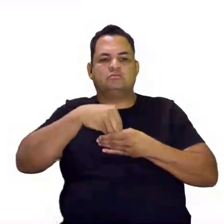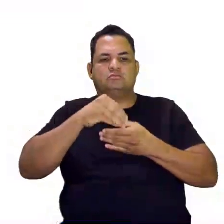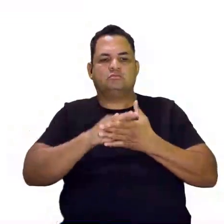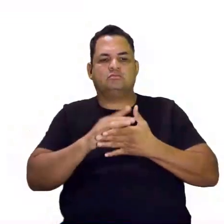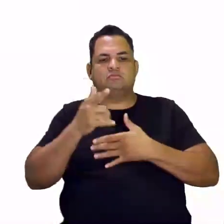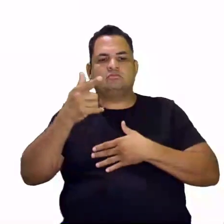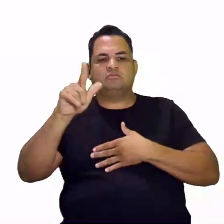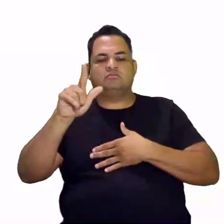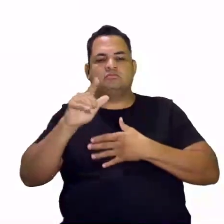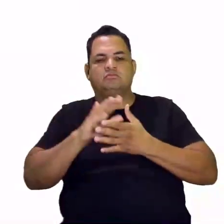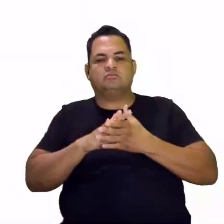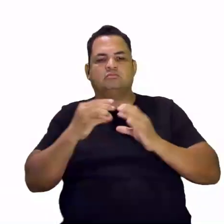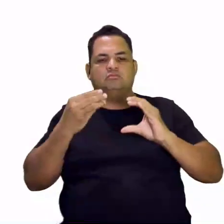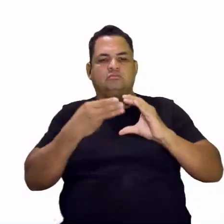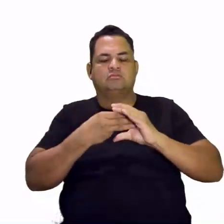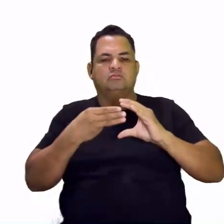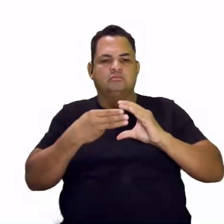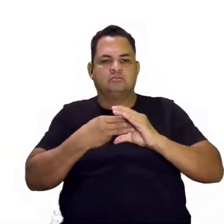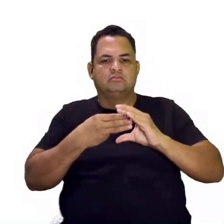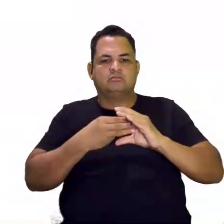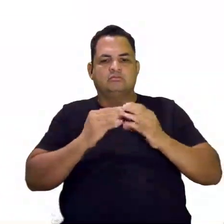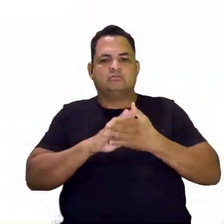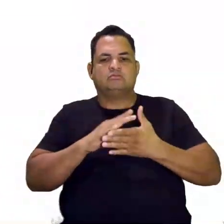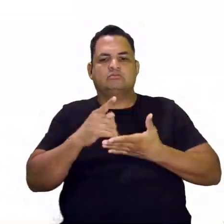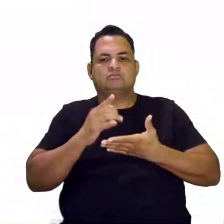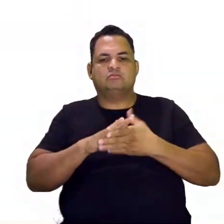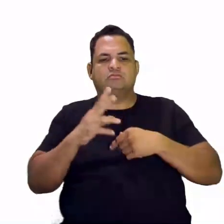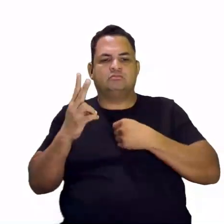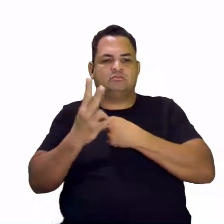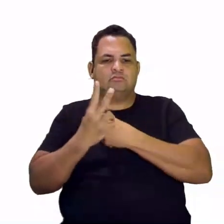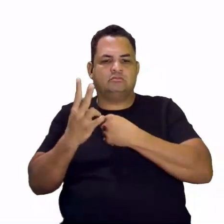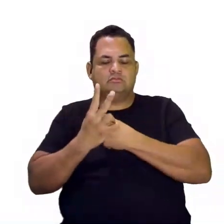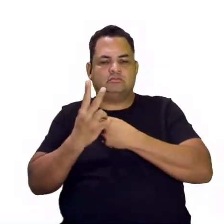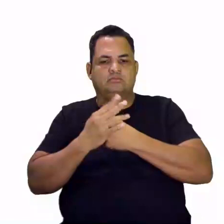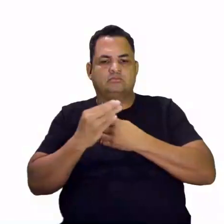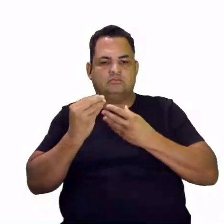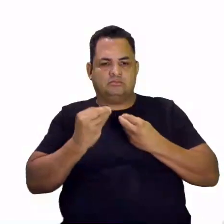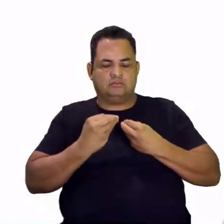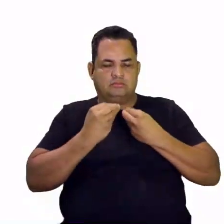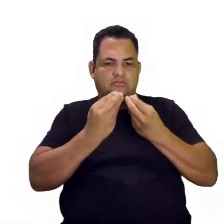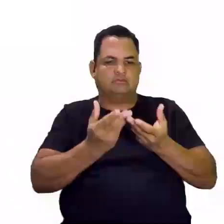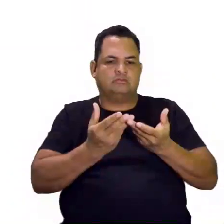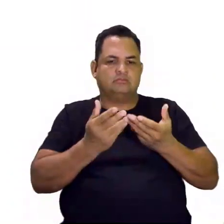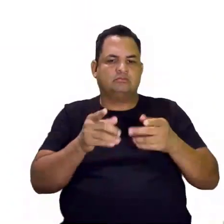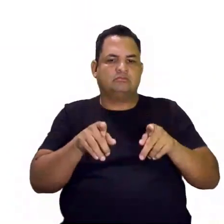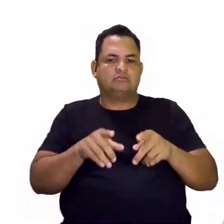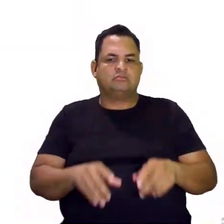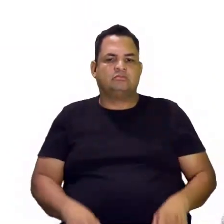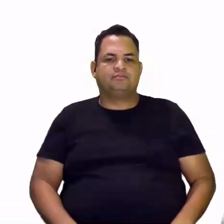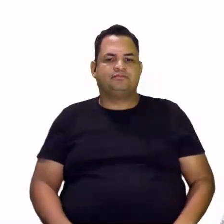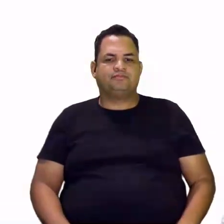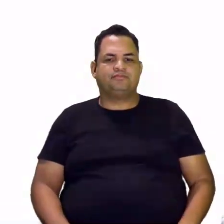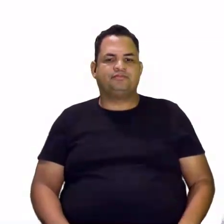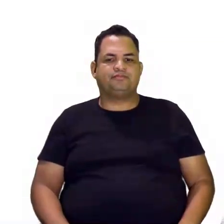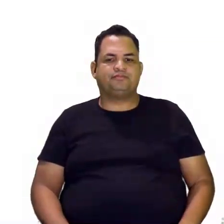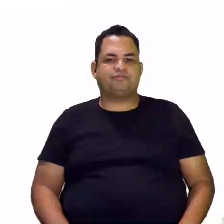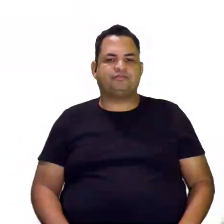interior de outro procarionte, obtendo assim proteção, deixa eu colocar de